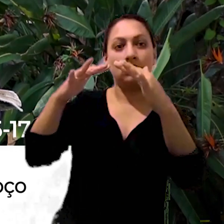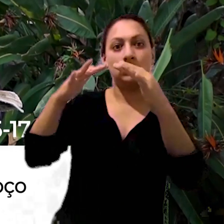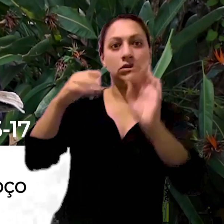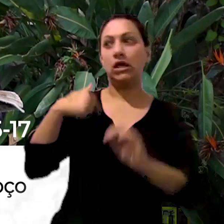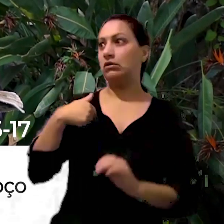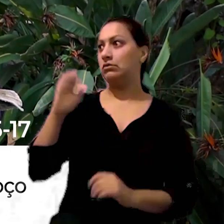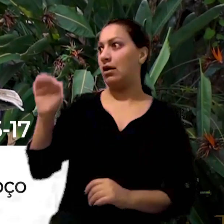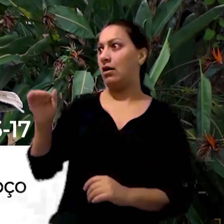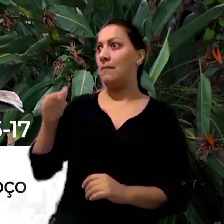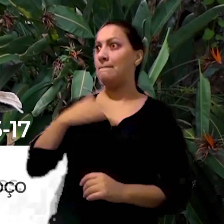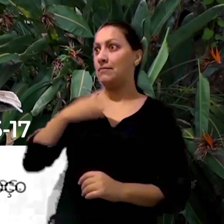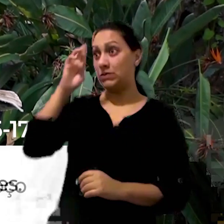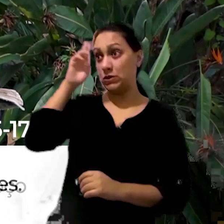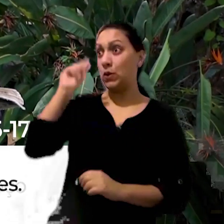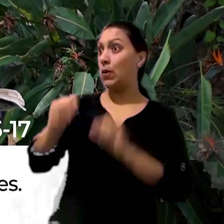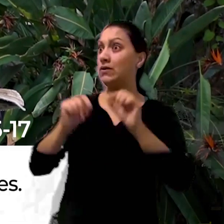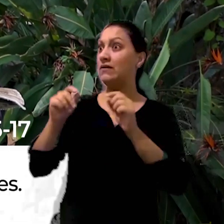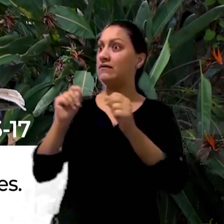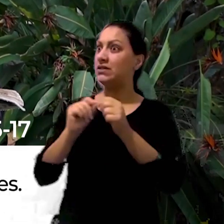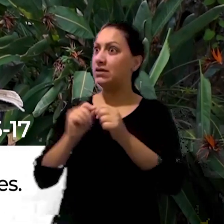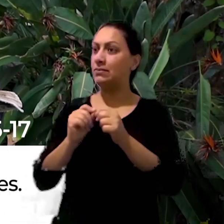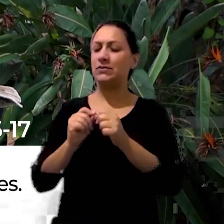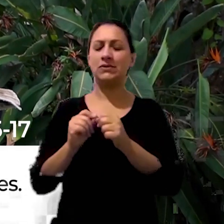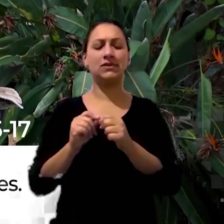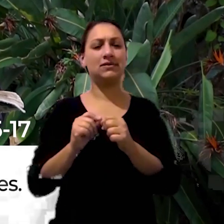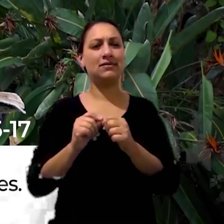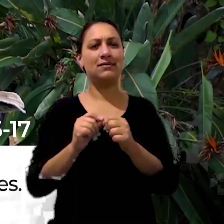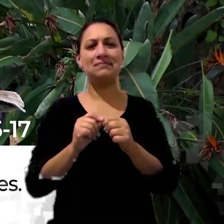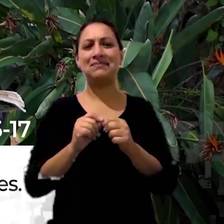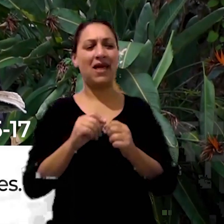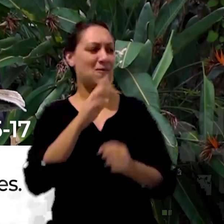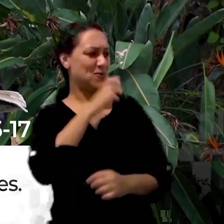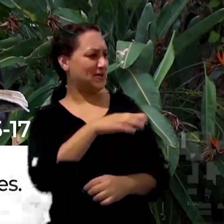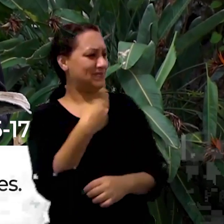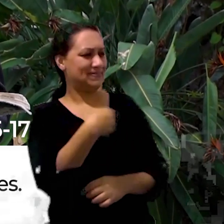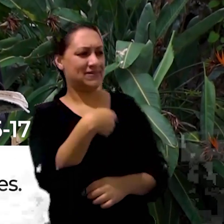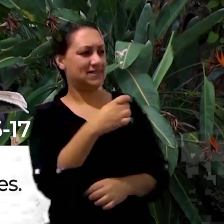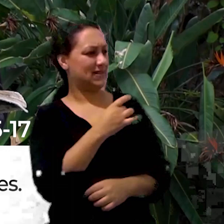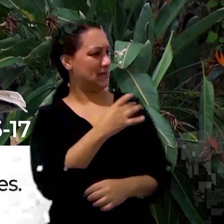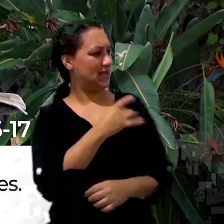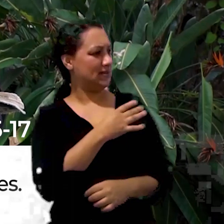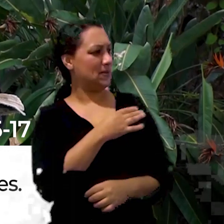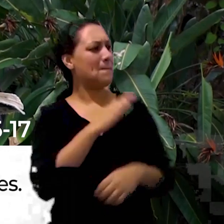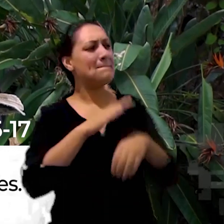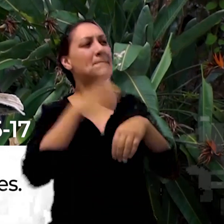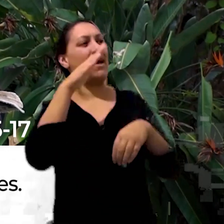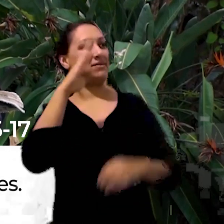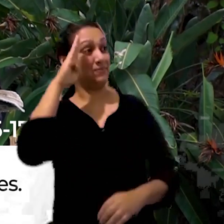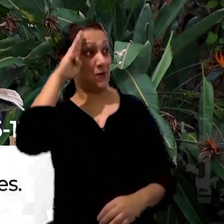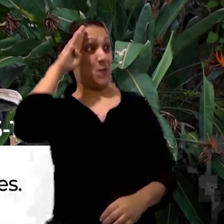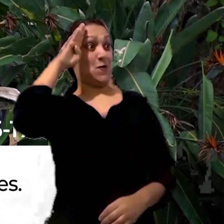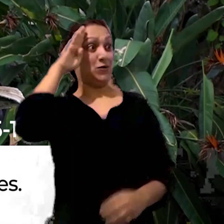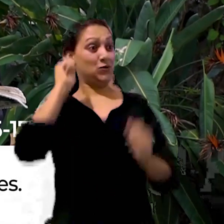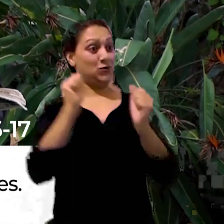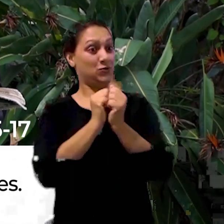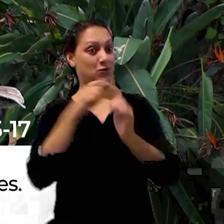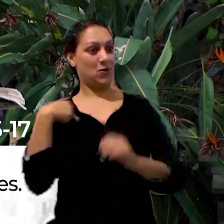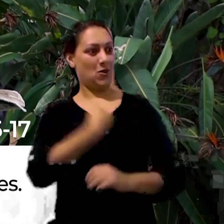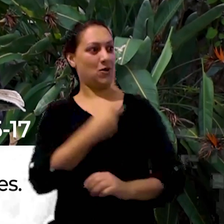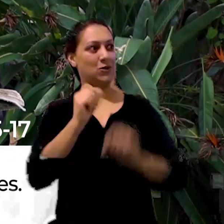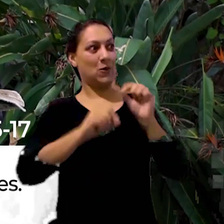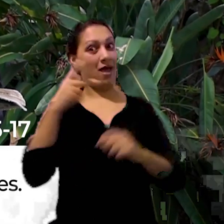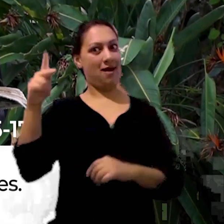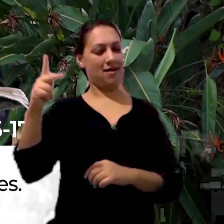meu senhor, o que faremos? Ele respondeu: Não temas, porque mais são os que estão conosco do que os que estão